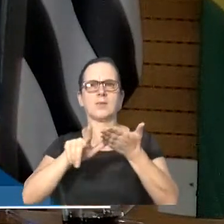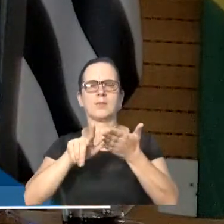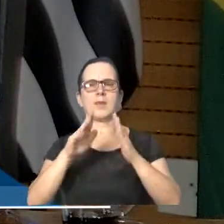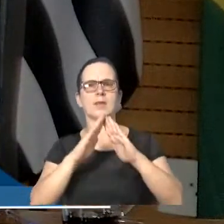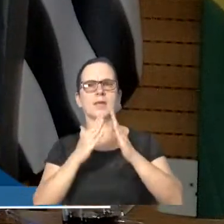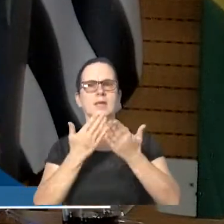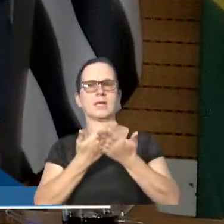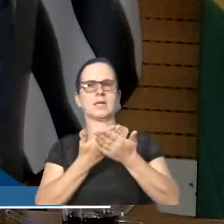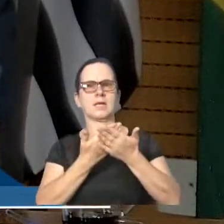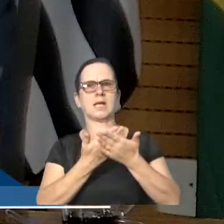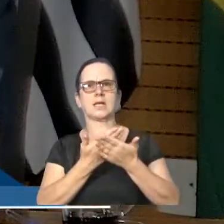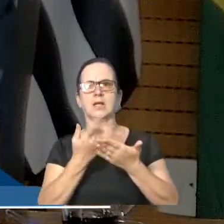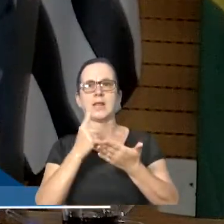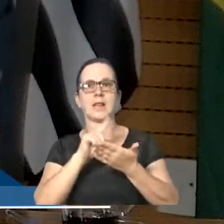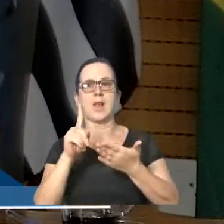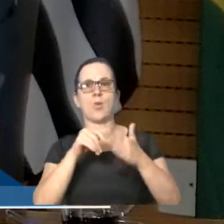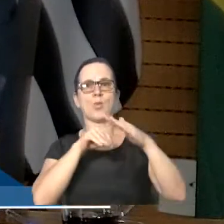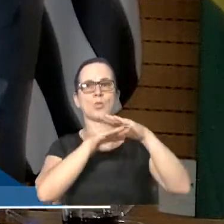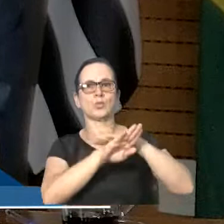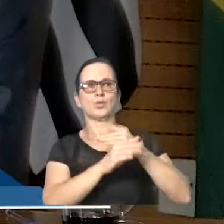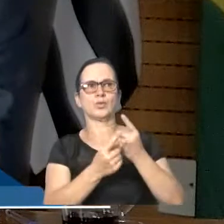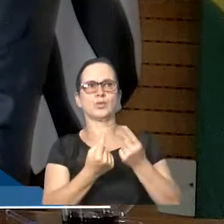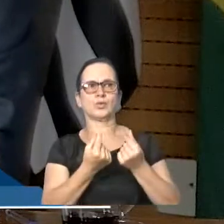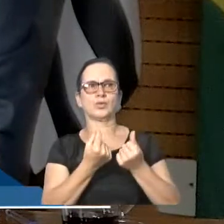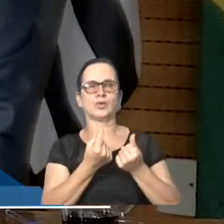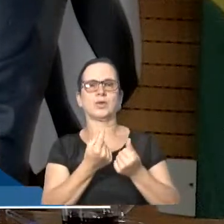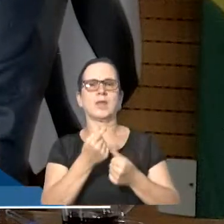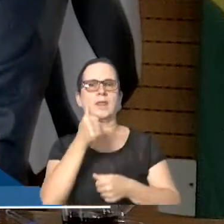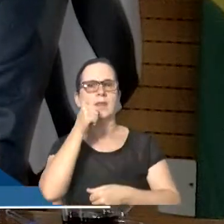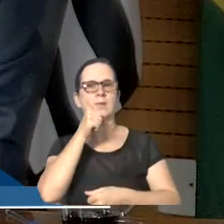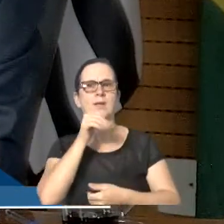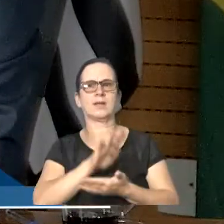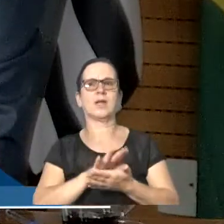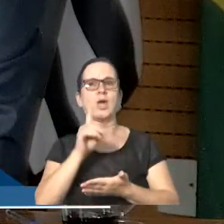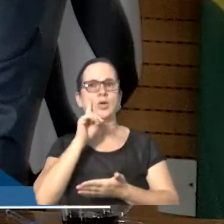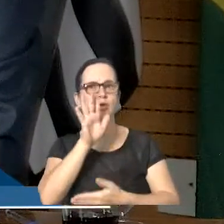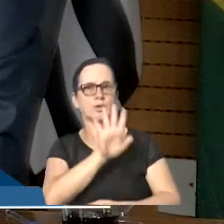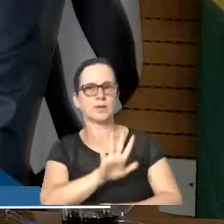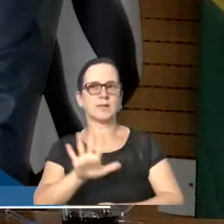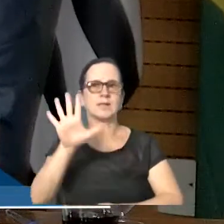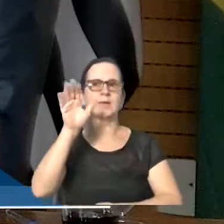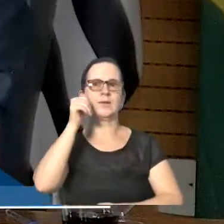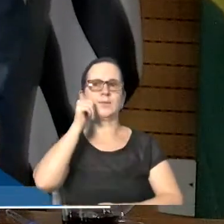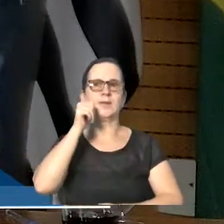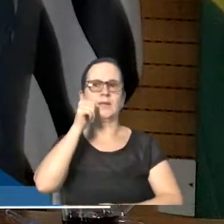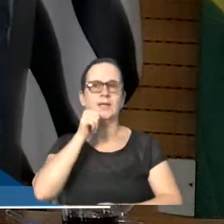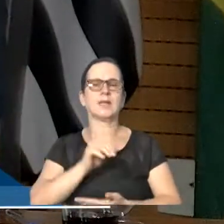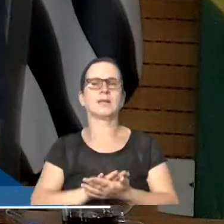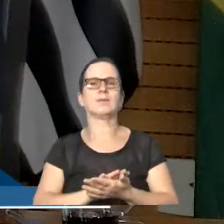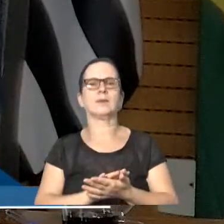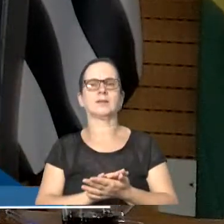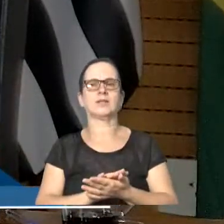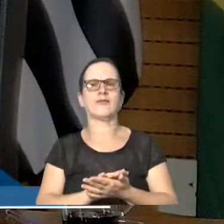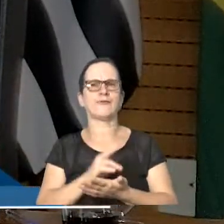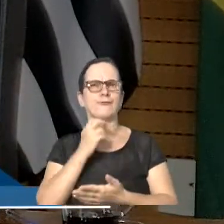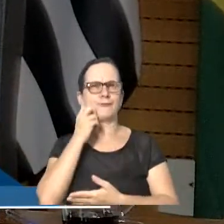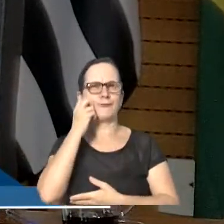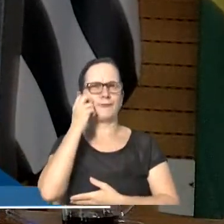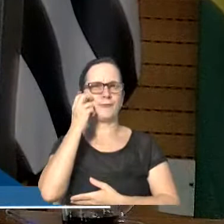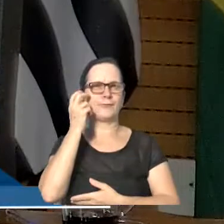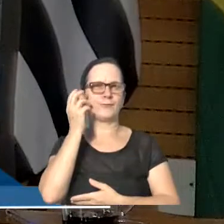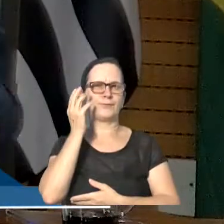fundo de garantia das mulheres. Mais um desrespeito no Dia Internacional das Mulheres. mais uma vez, uma